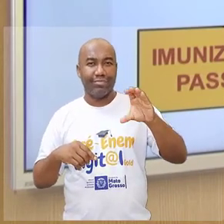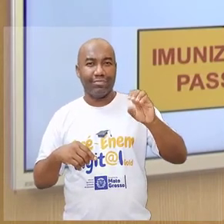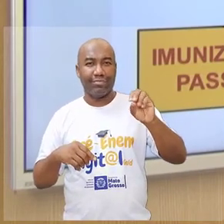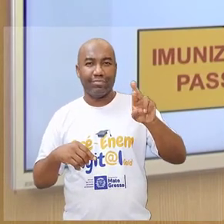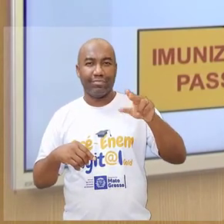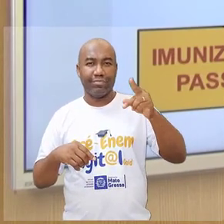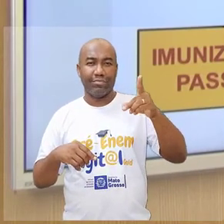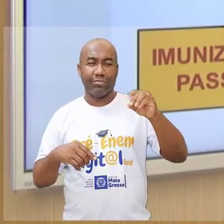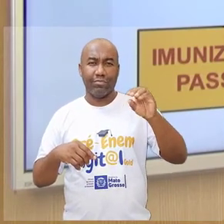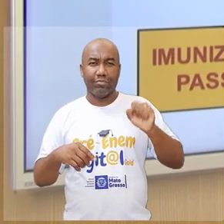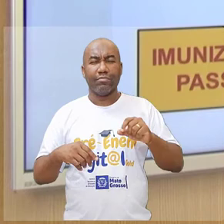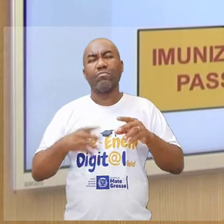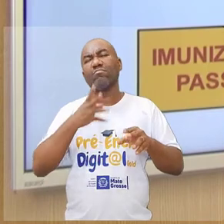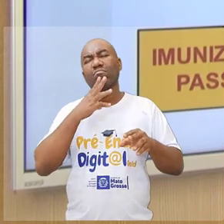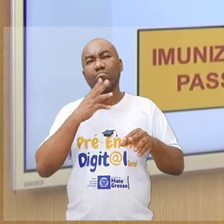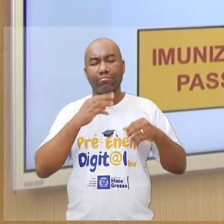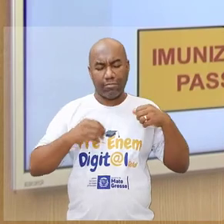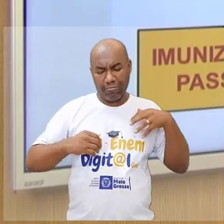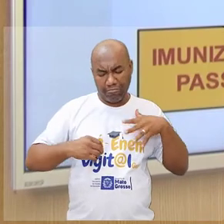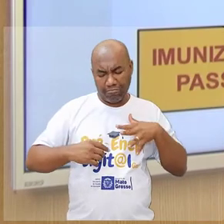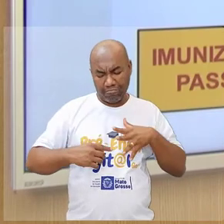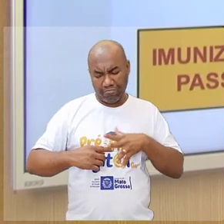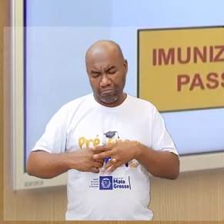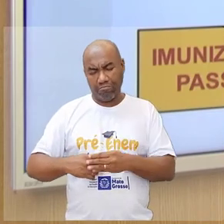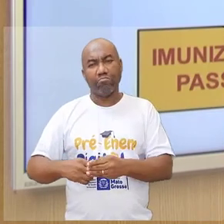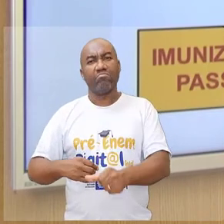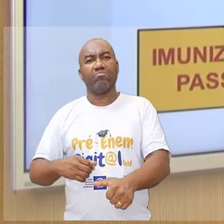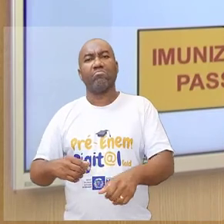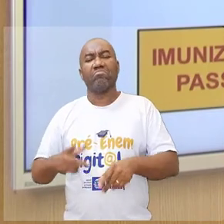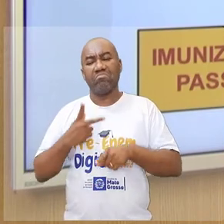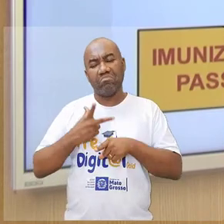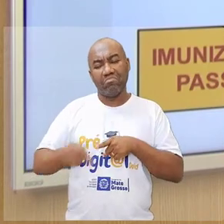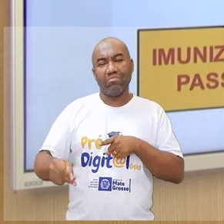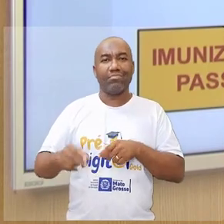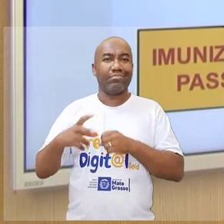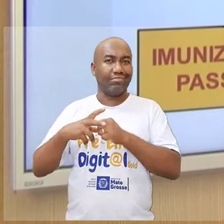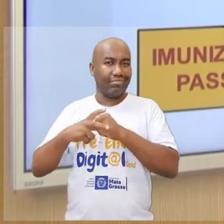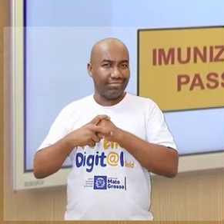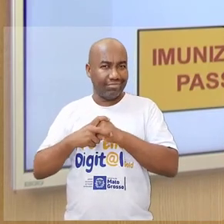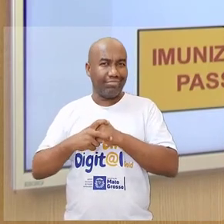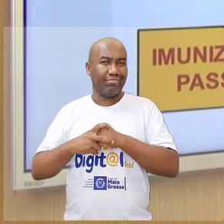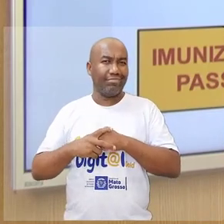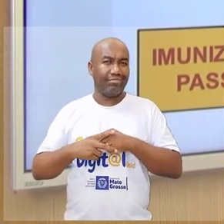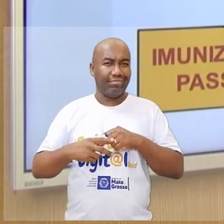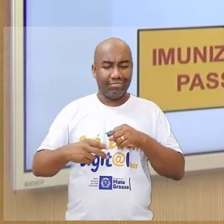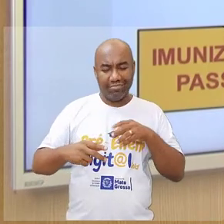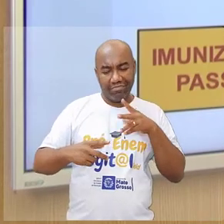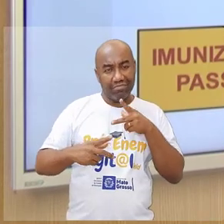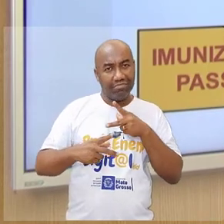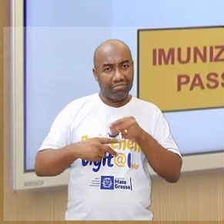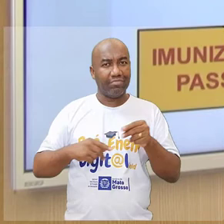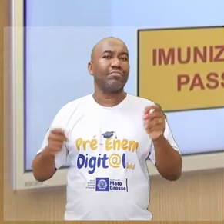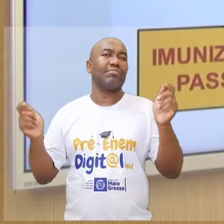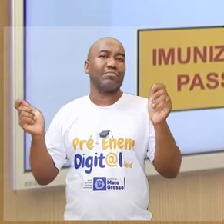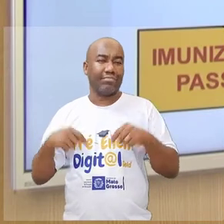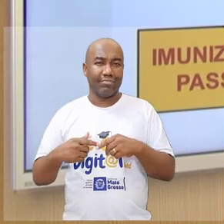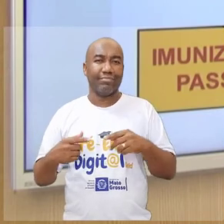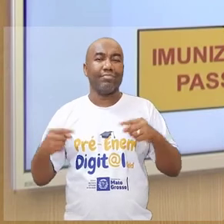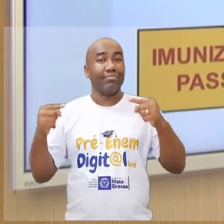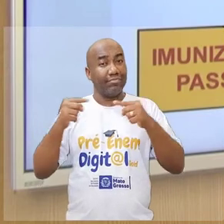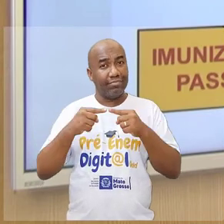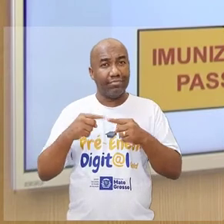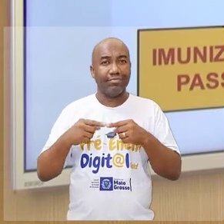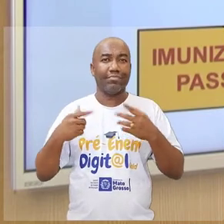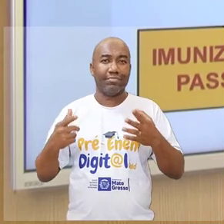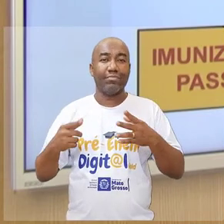acabam destruindo ele. Essa é uma imunização natural, é pegar a doença, tudo bem? E ela é ativa,